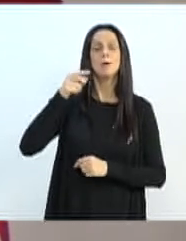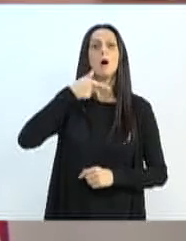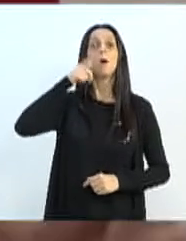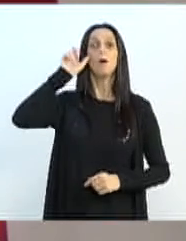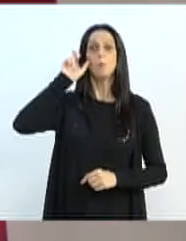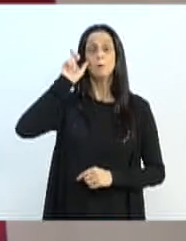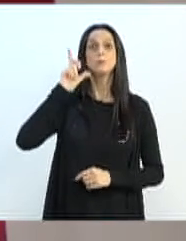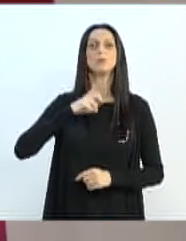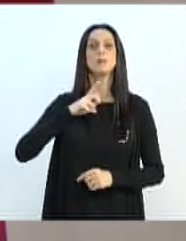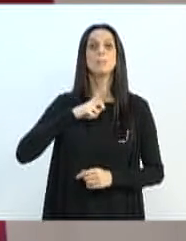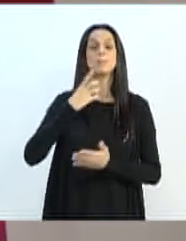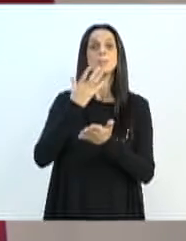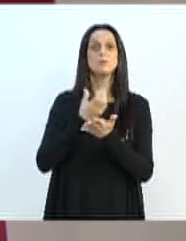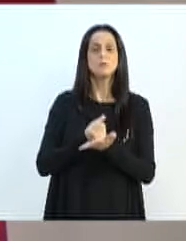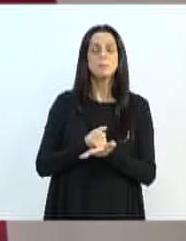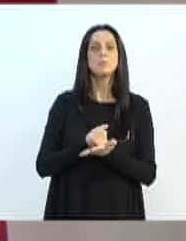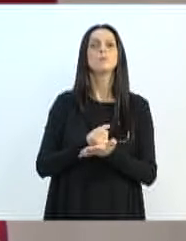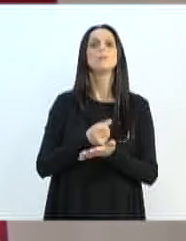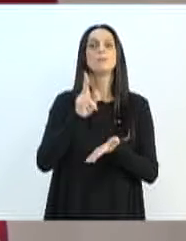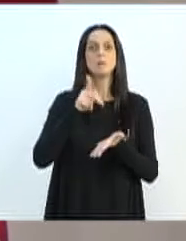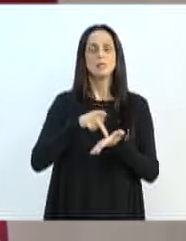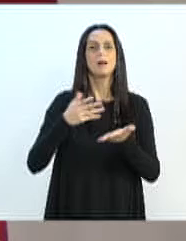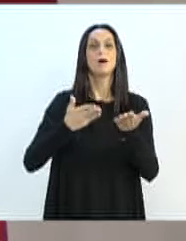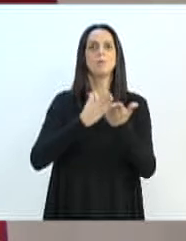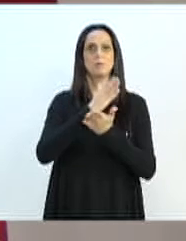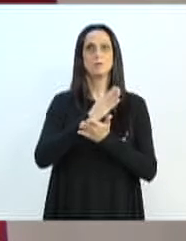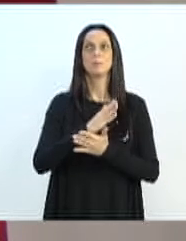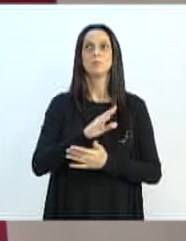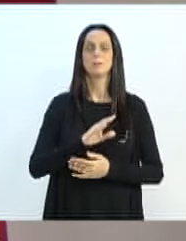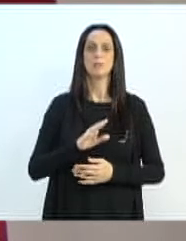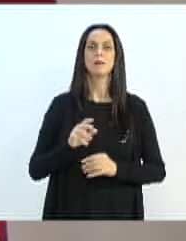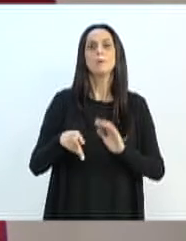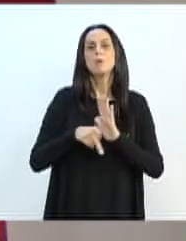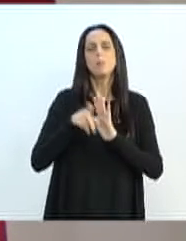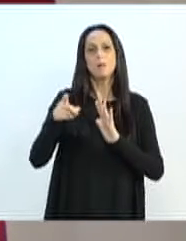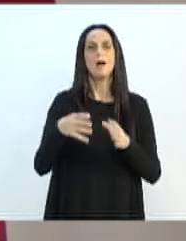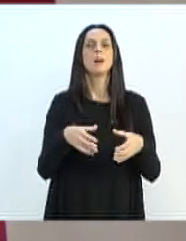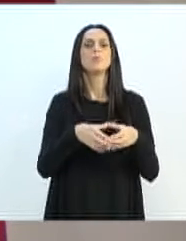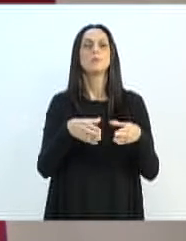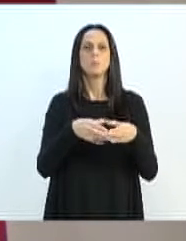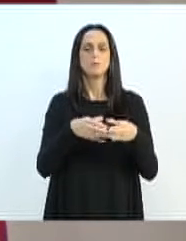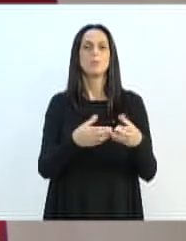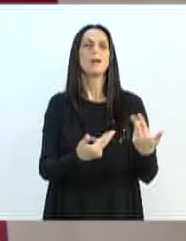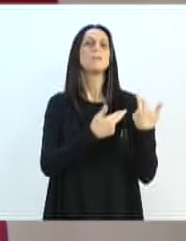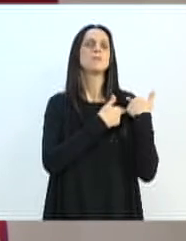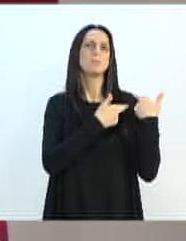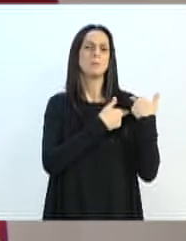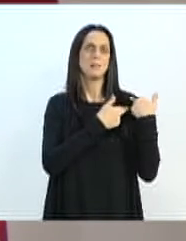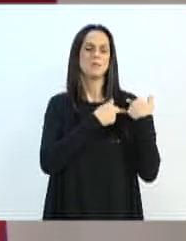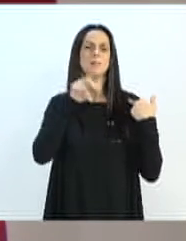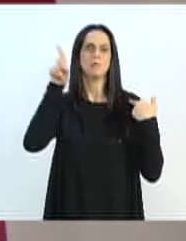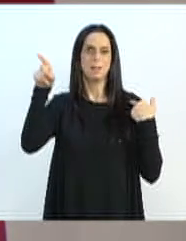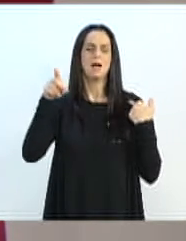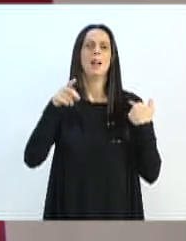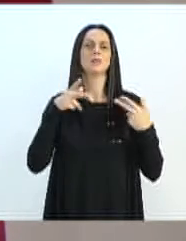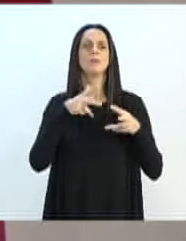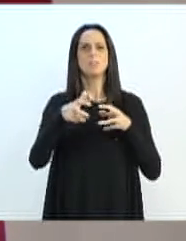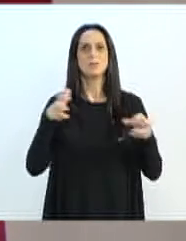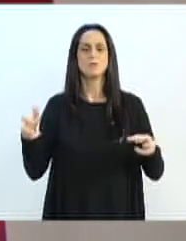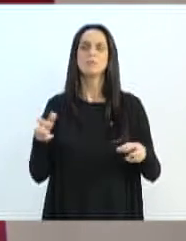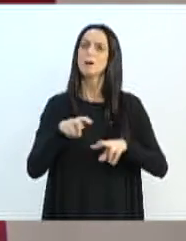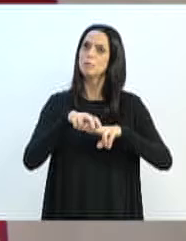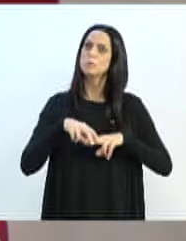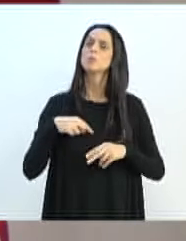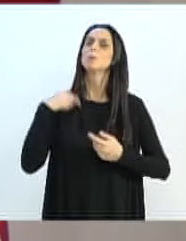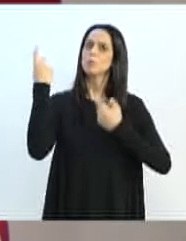teve o seu registro definitivo aprovado pela FDA, que é equivalente à Anvisa nos Estados Unidos. Então me causa